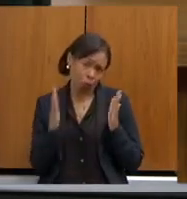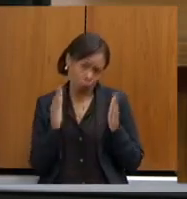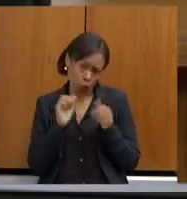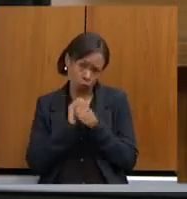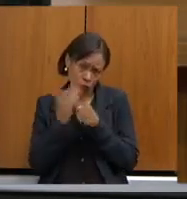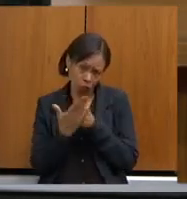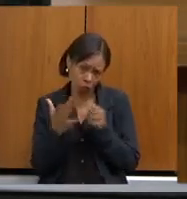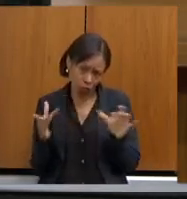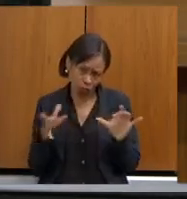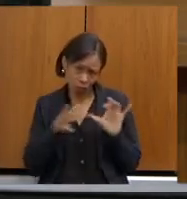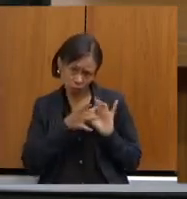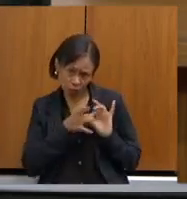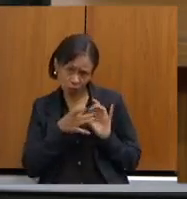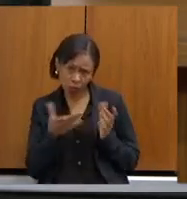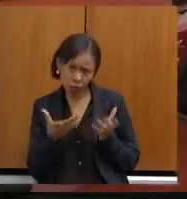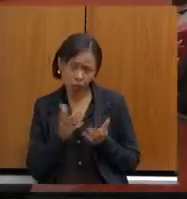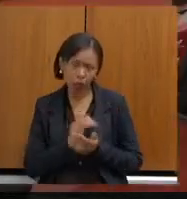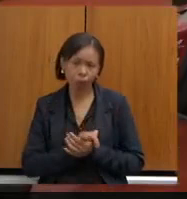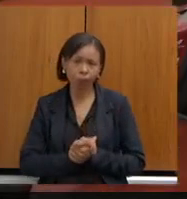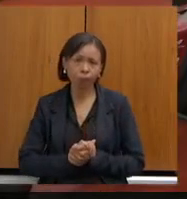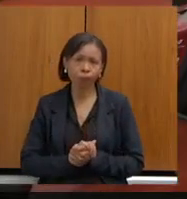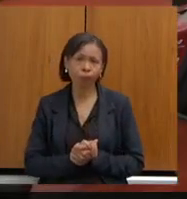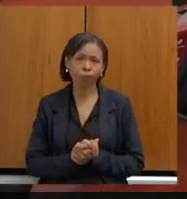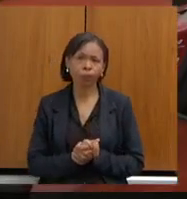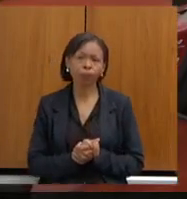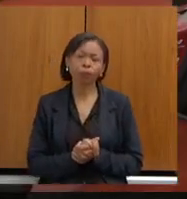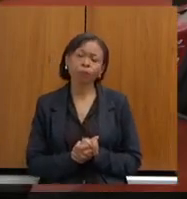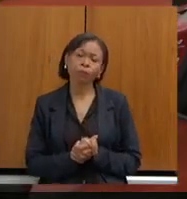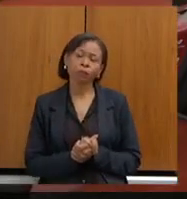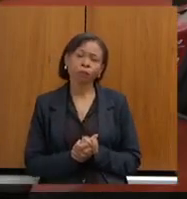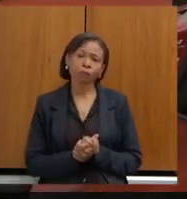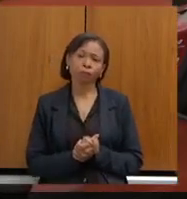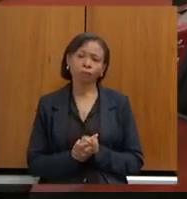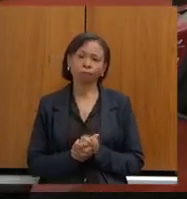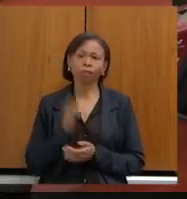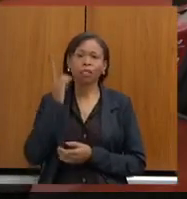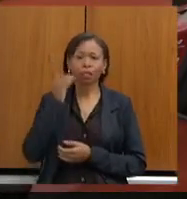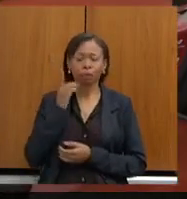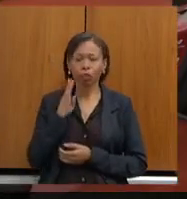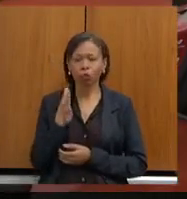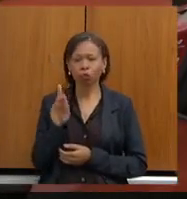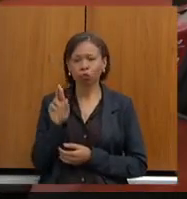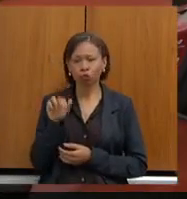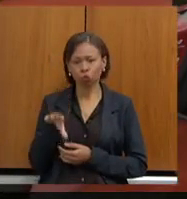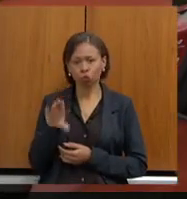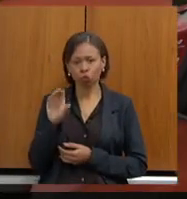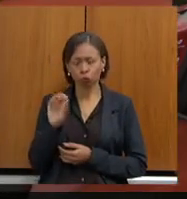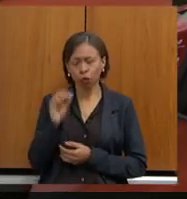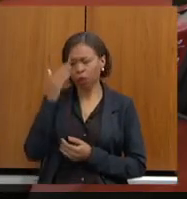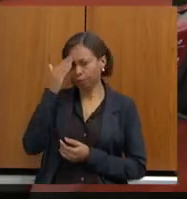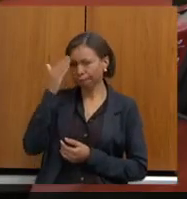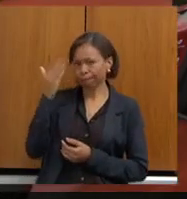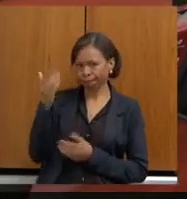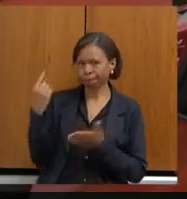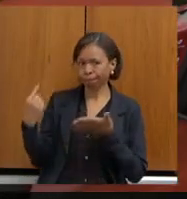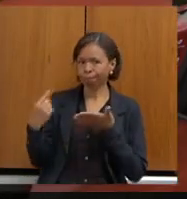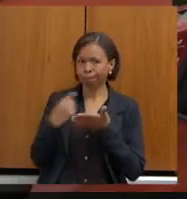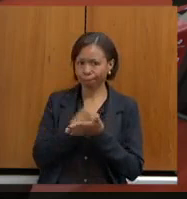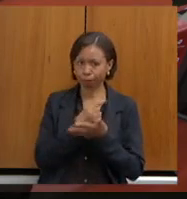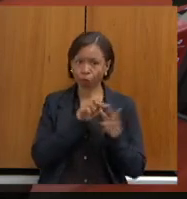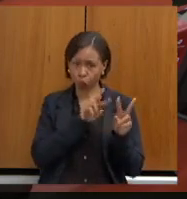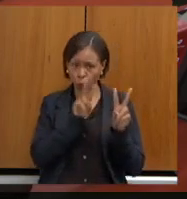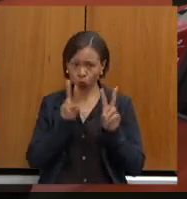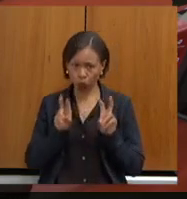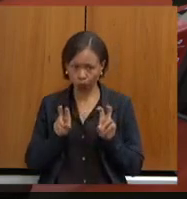pandemia e o resultado não agradeço né Realmente voltar ao tema